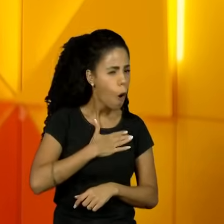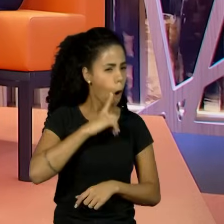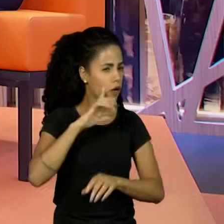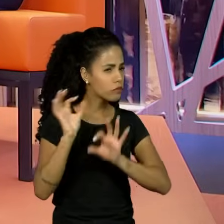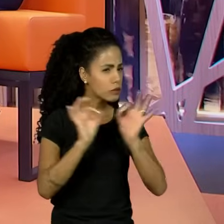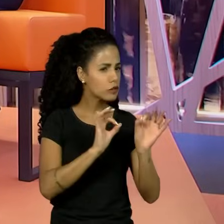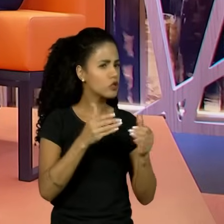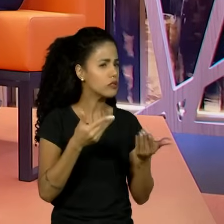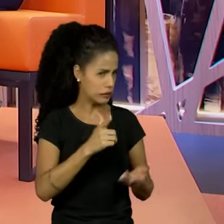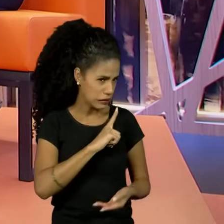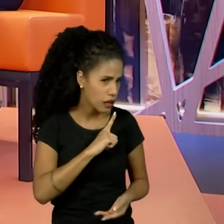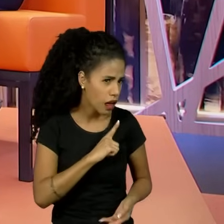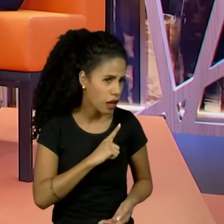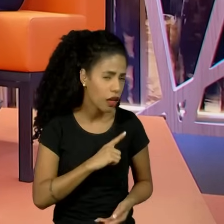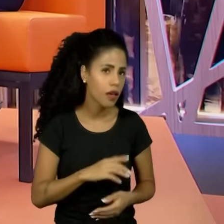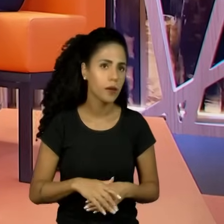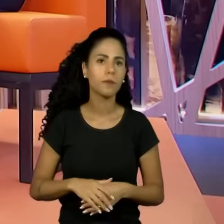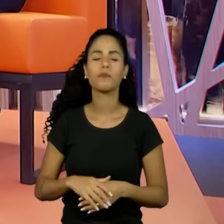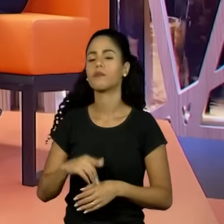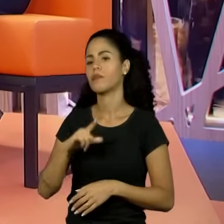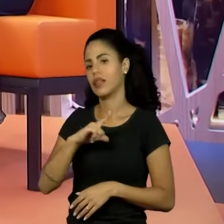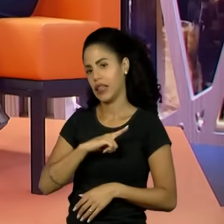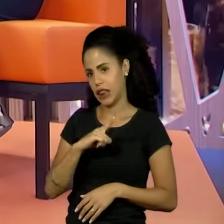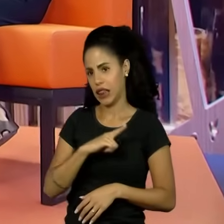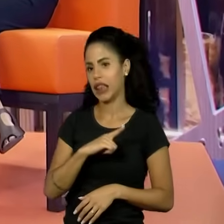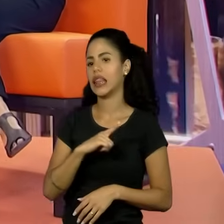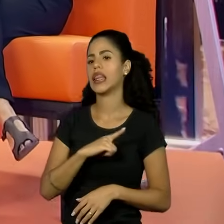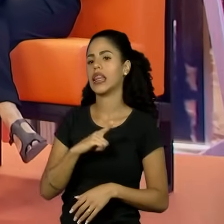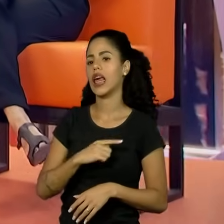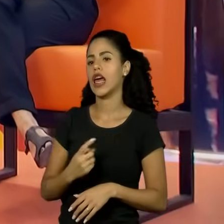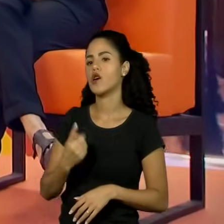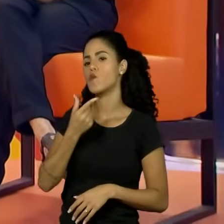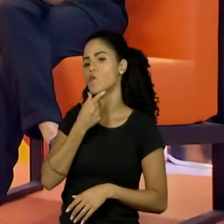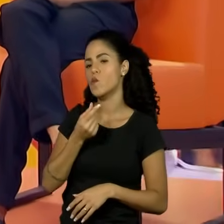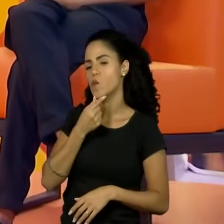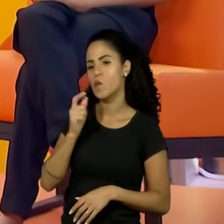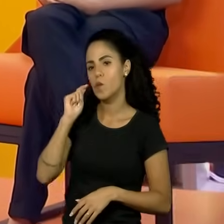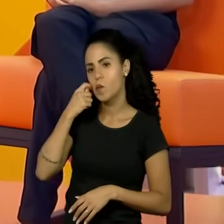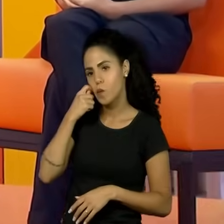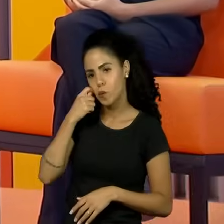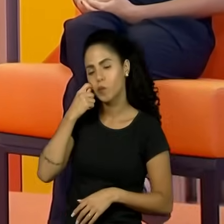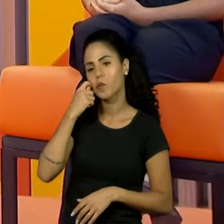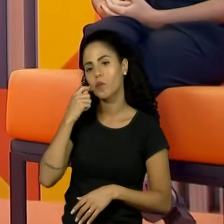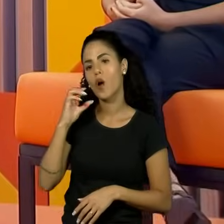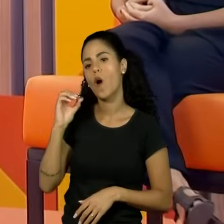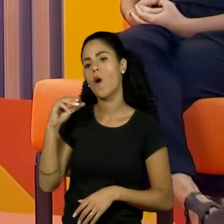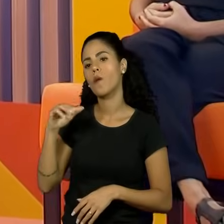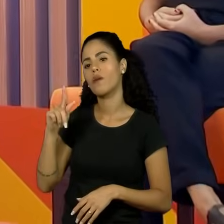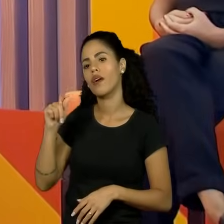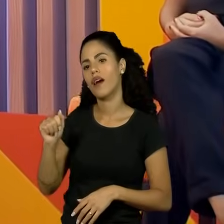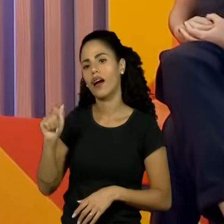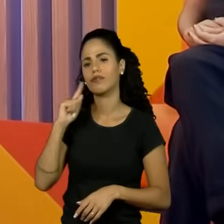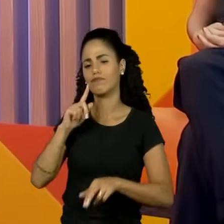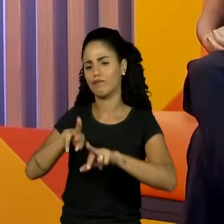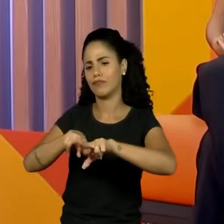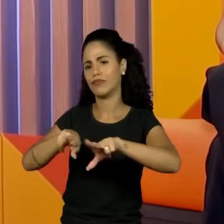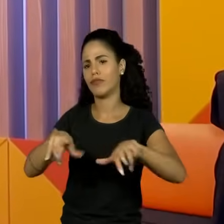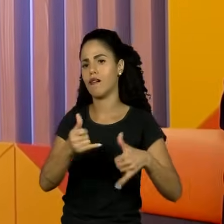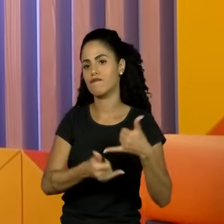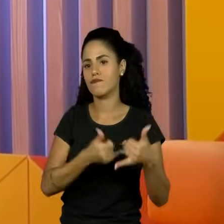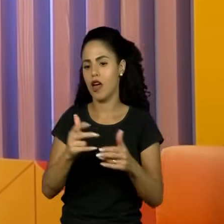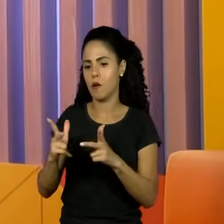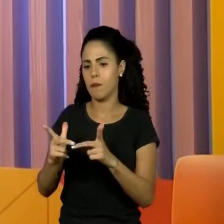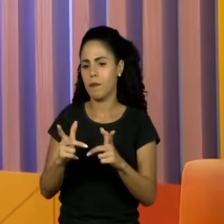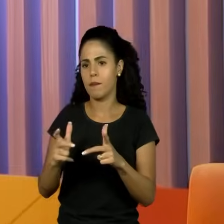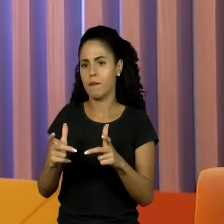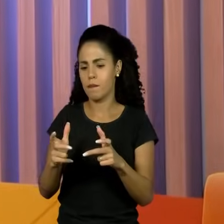assiste? Sim, na verdade tem um homem preto que é o Omega Play, é um cara que joga diversos jogos, sou muito